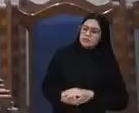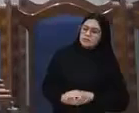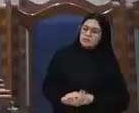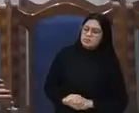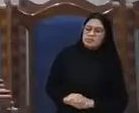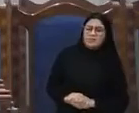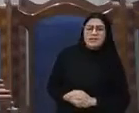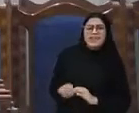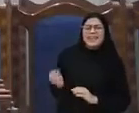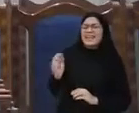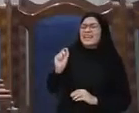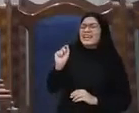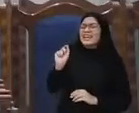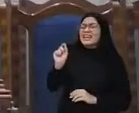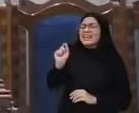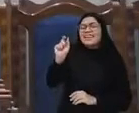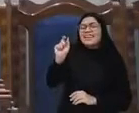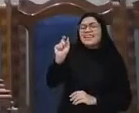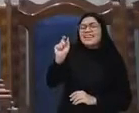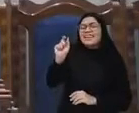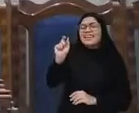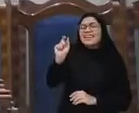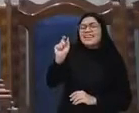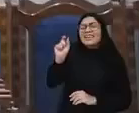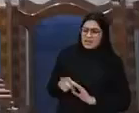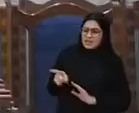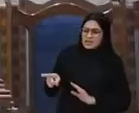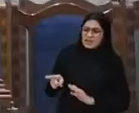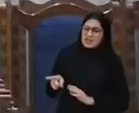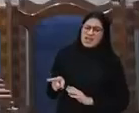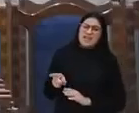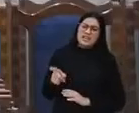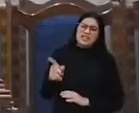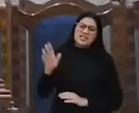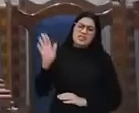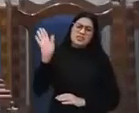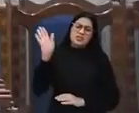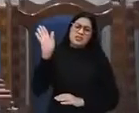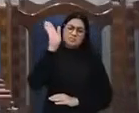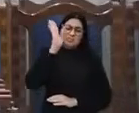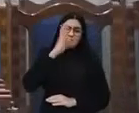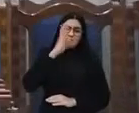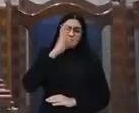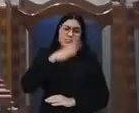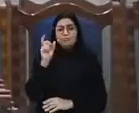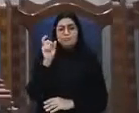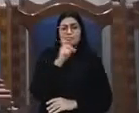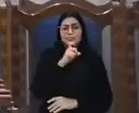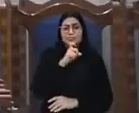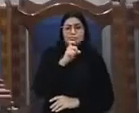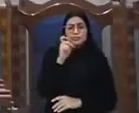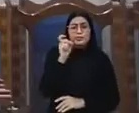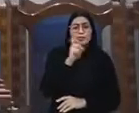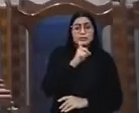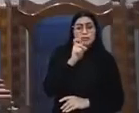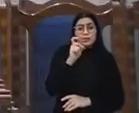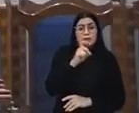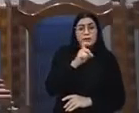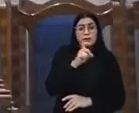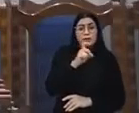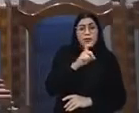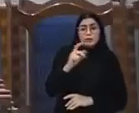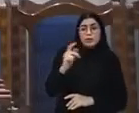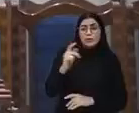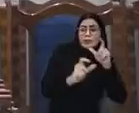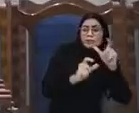que chegou aqui em nossa cidade? Alguns diziam: isso é um paroleiro, isso é um contador de história, glória a Deus. E cada um dava